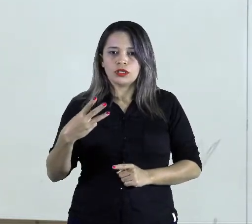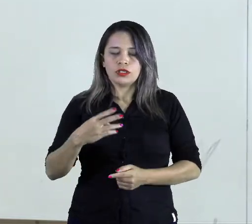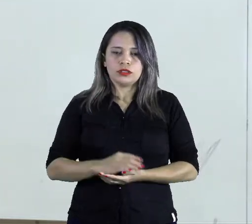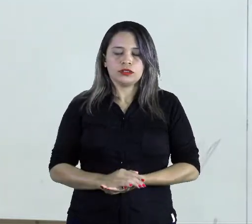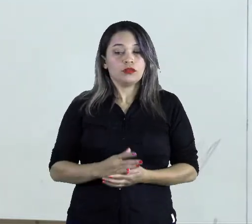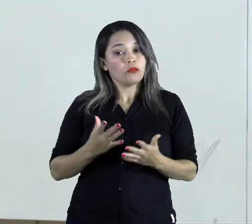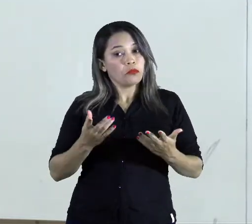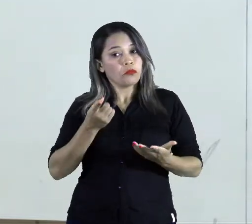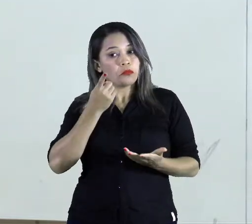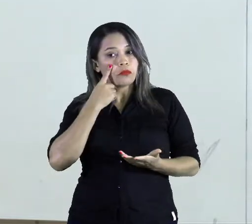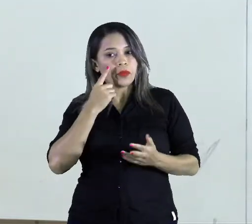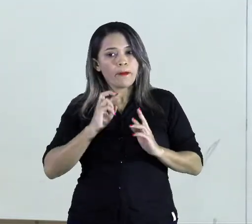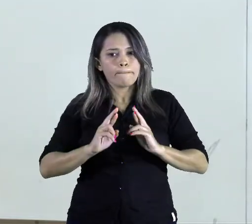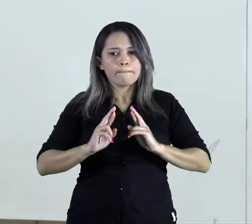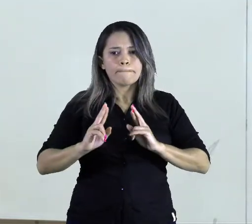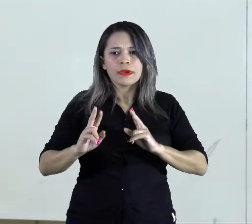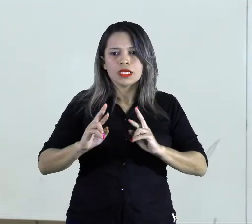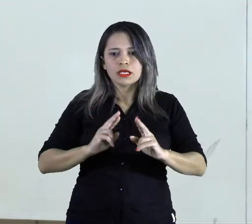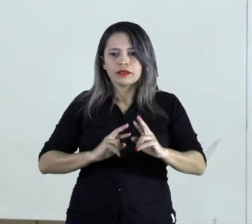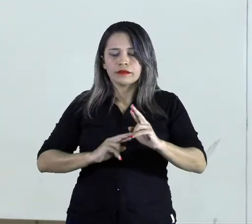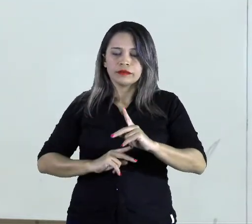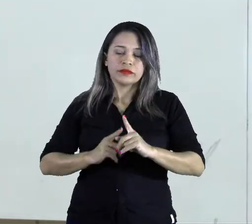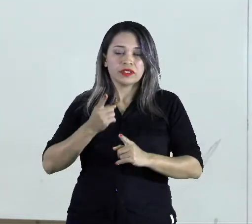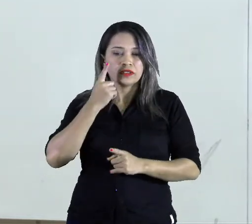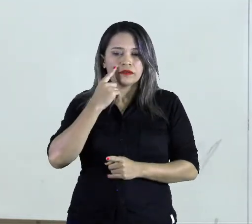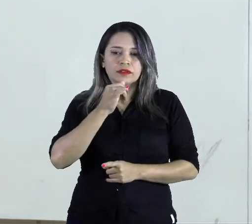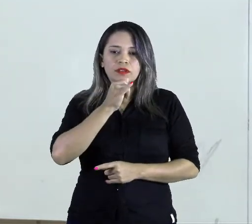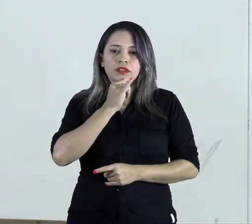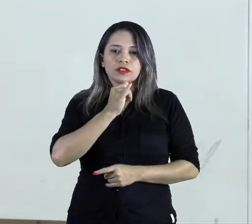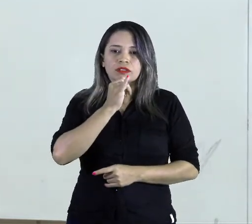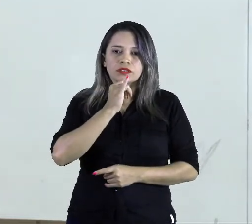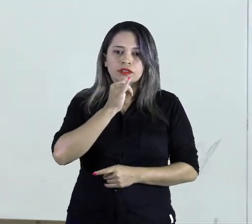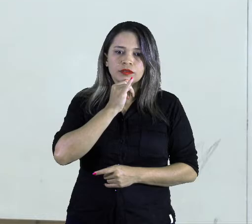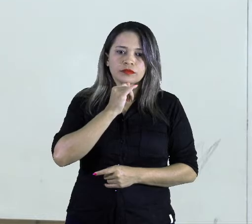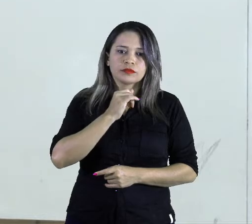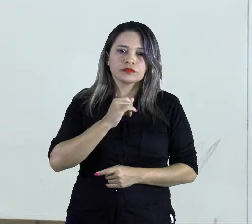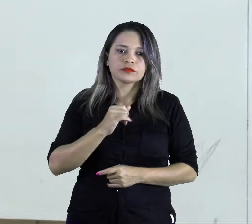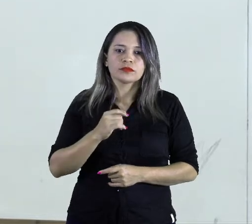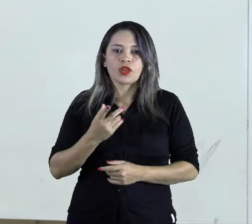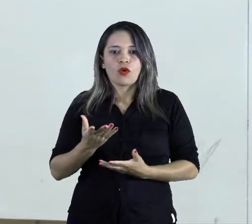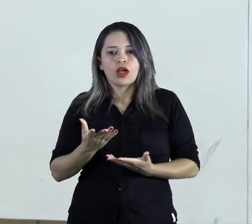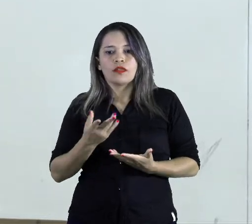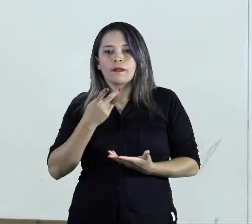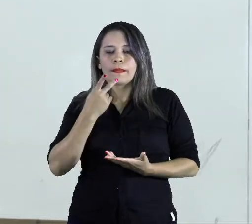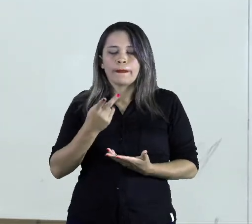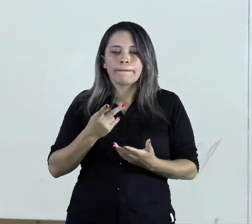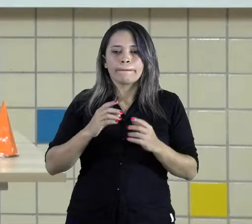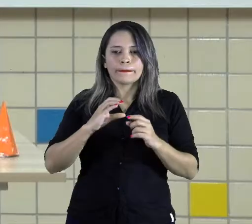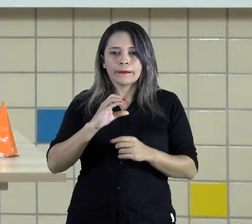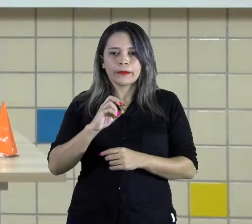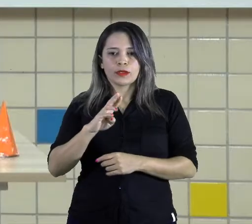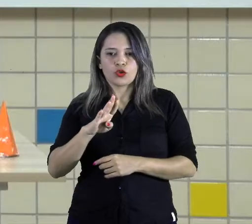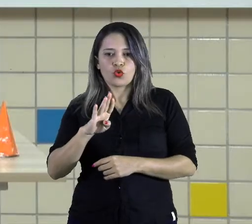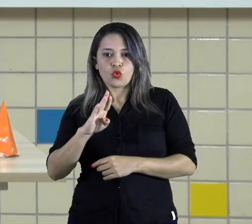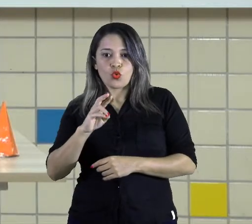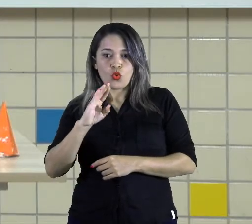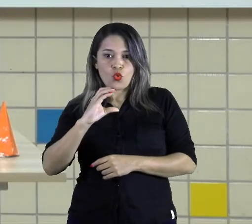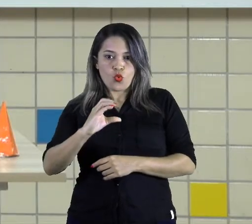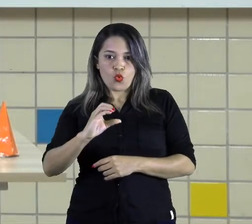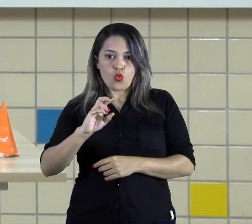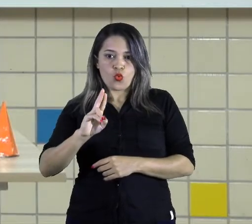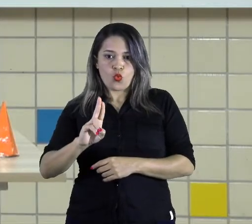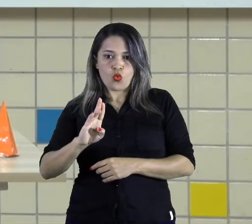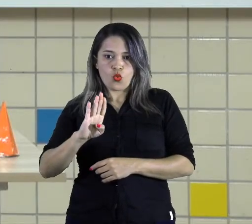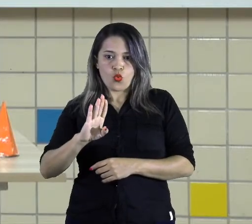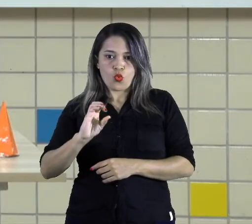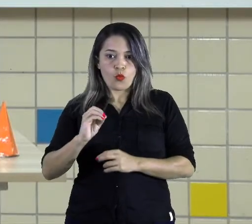Suponhamos que fossem medidas diferentes, porque vocês viram no exemplo, pessoal, que quando trata de cubo, o cubo tem medidas